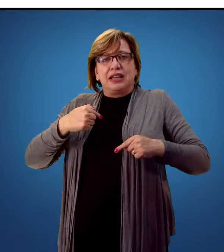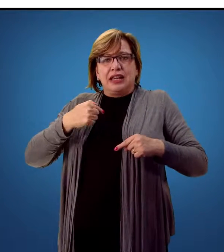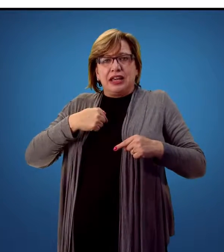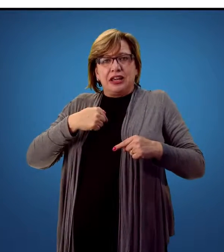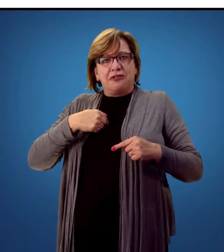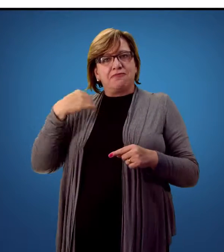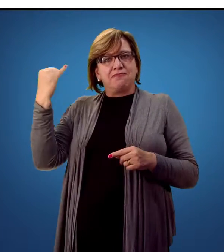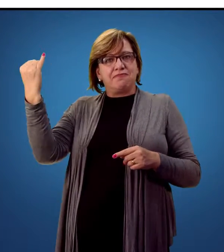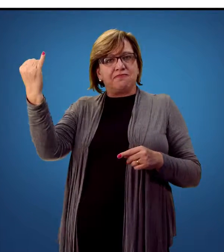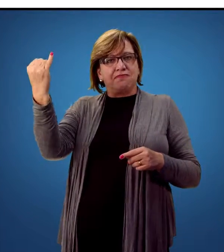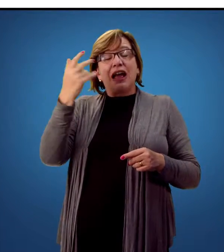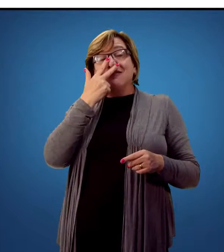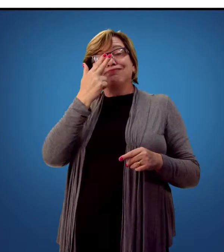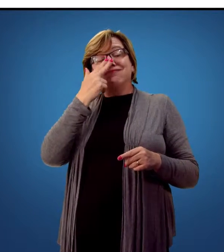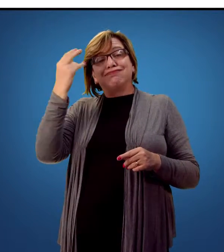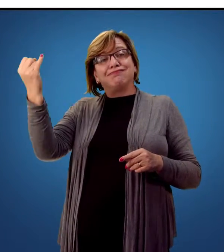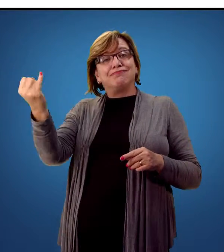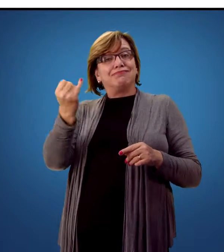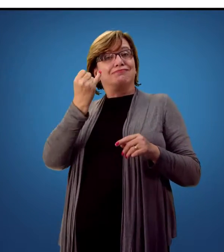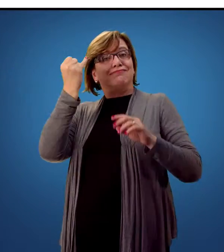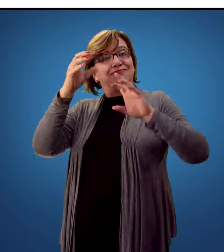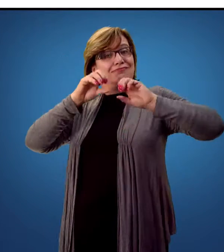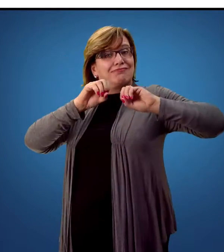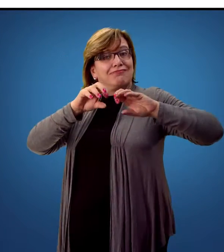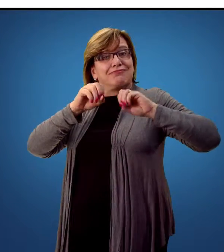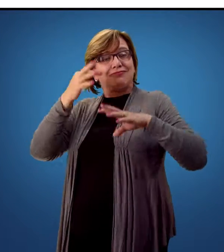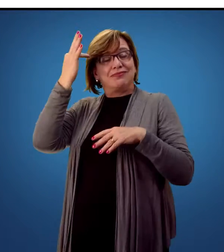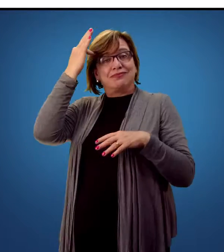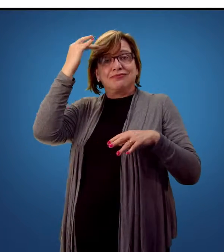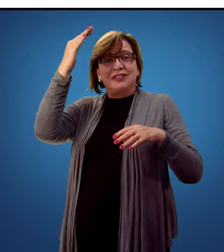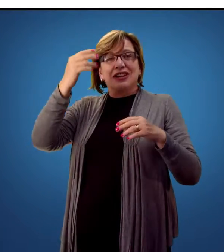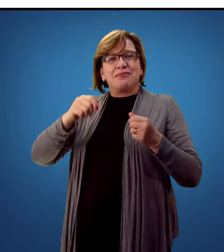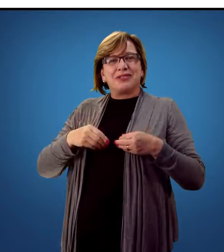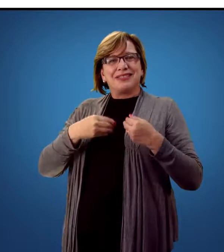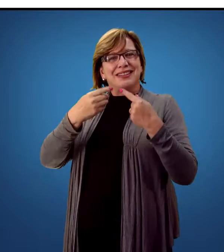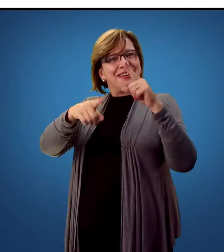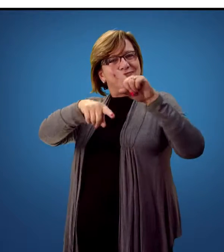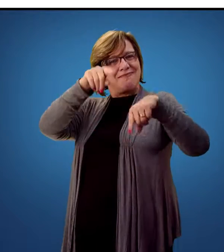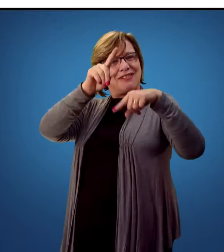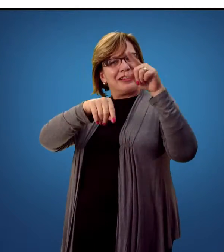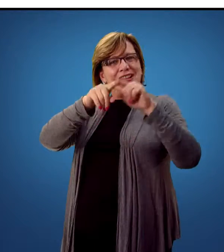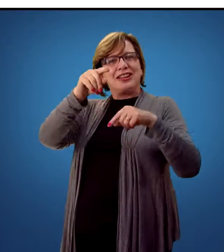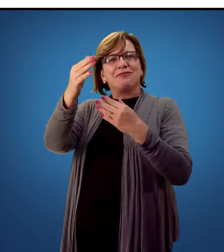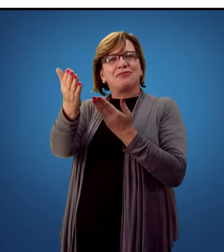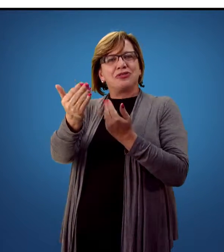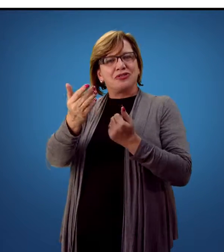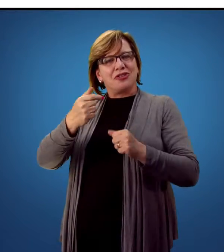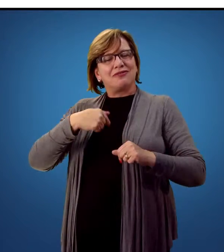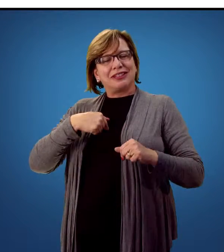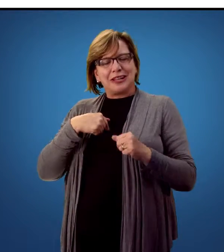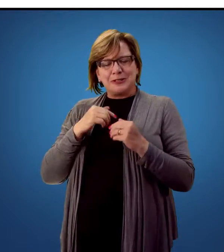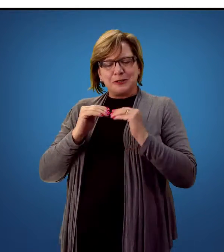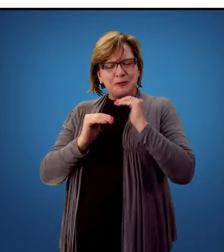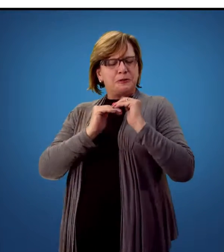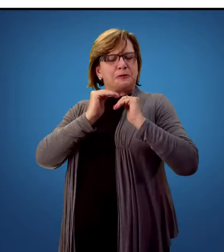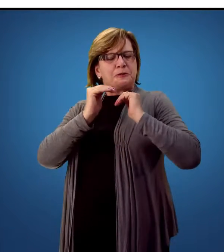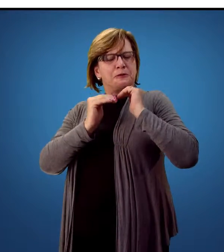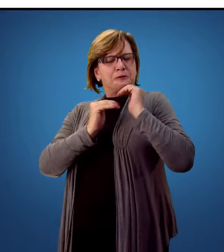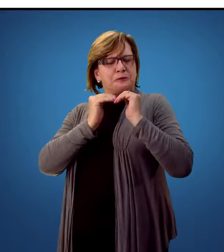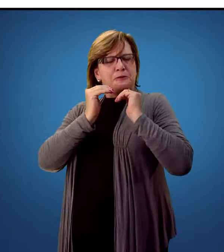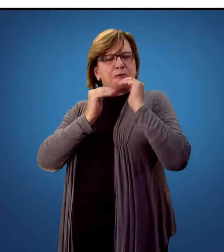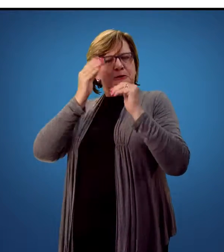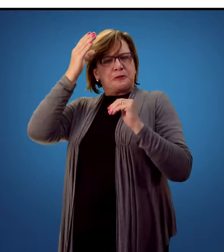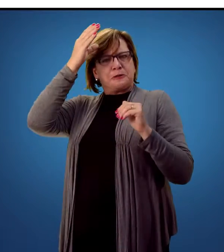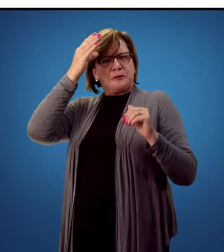importância do ensino da filosofia é justamente você oferecer uma ferramenta para o jovem que está enfim de informação